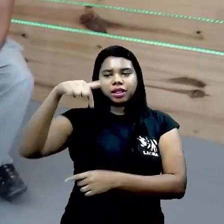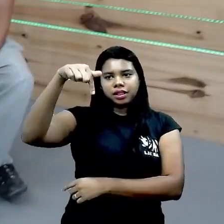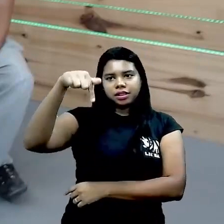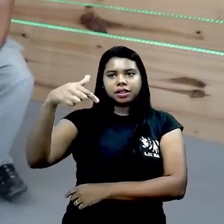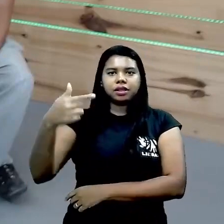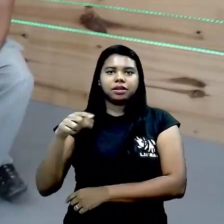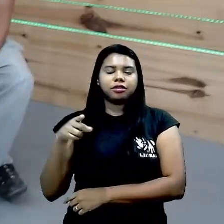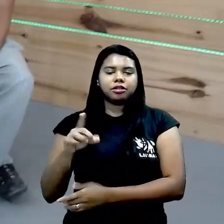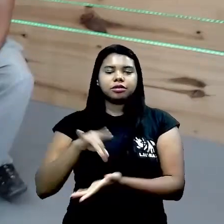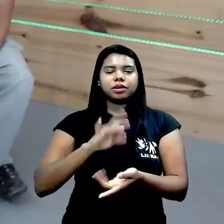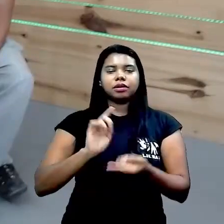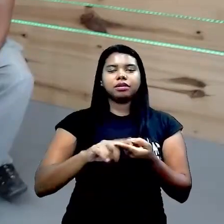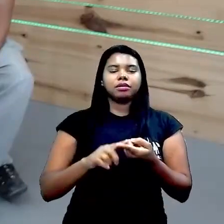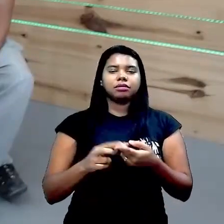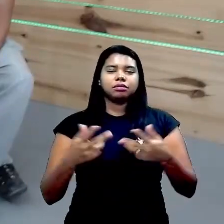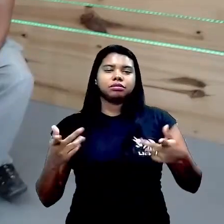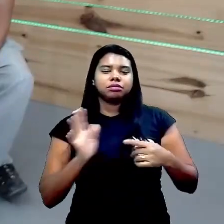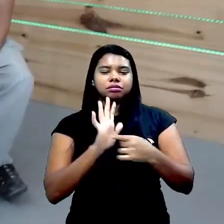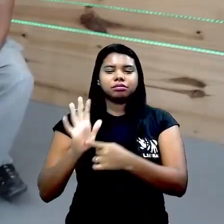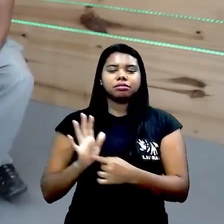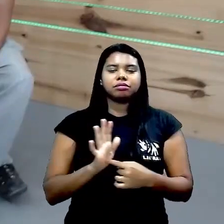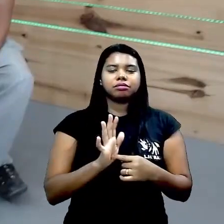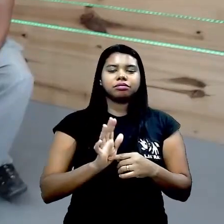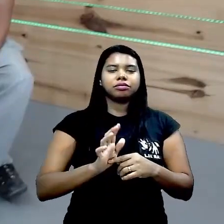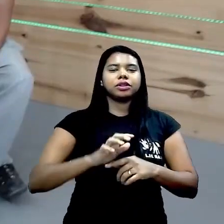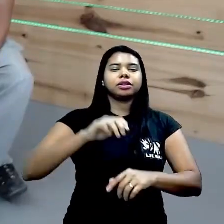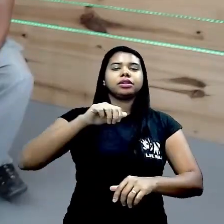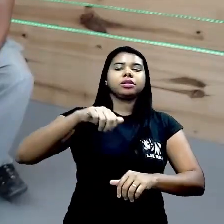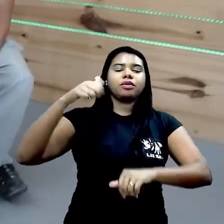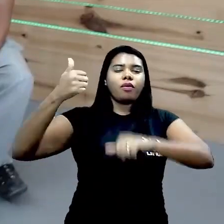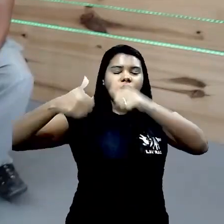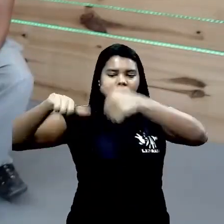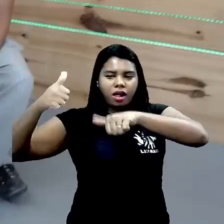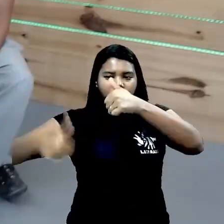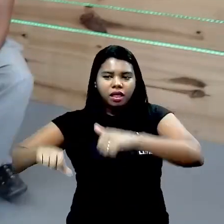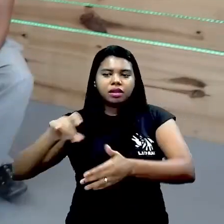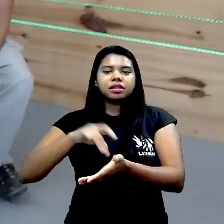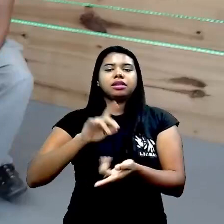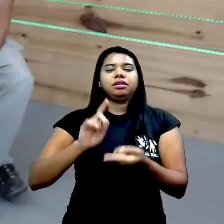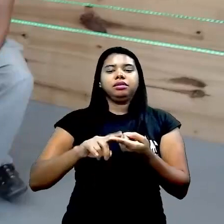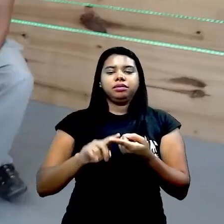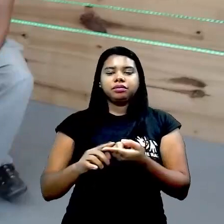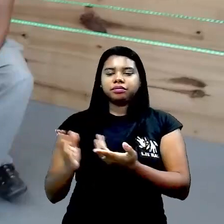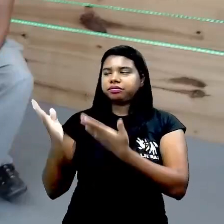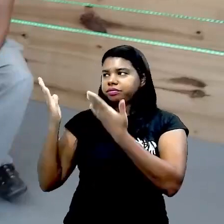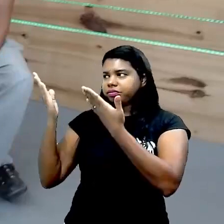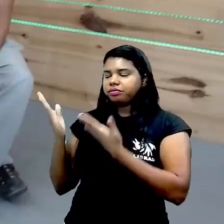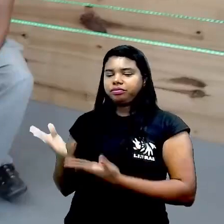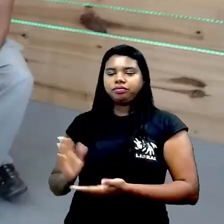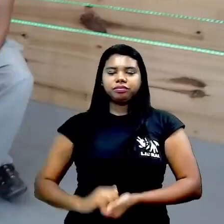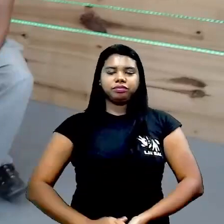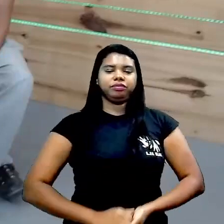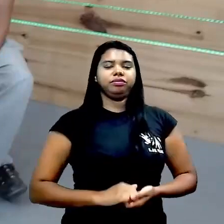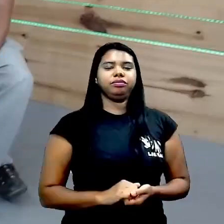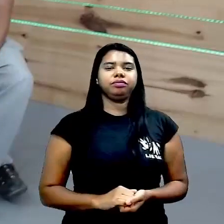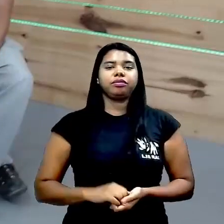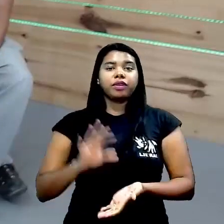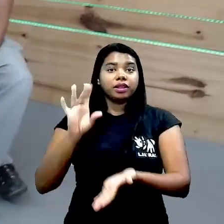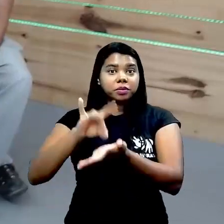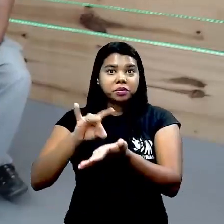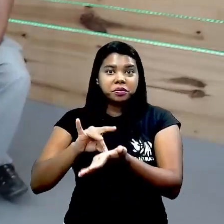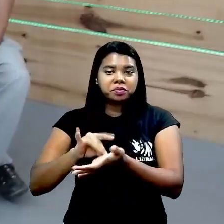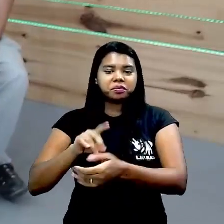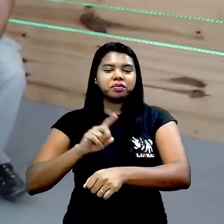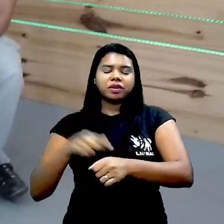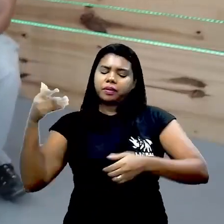mil. E isso aí está sempre sendo atualizado pela Staking em tempo real. Então, cada um que